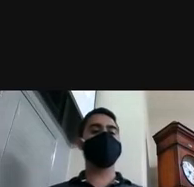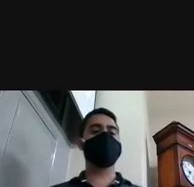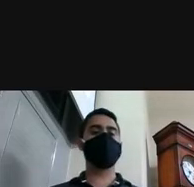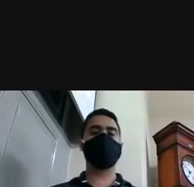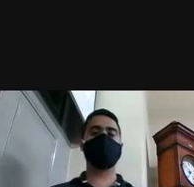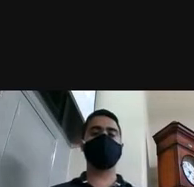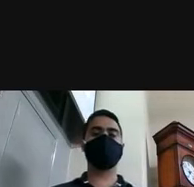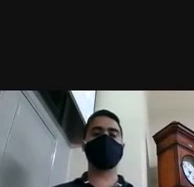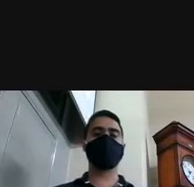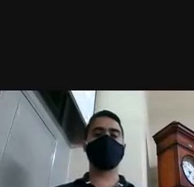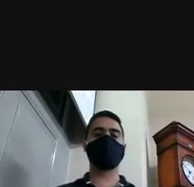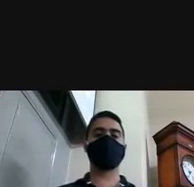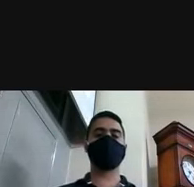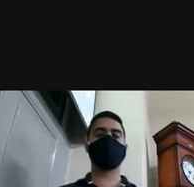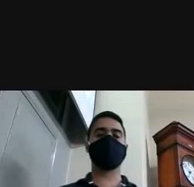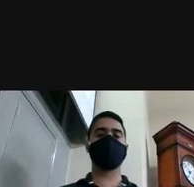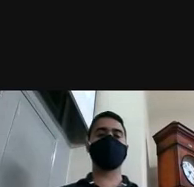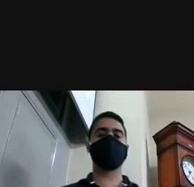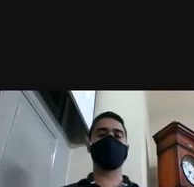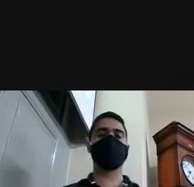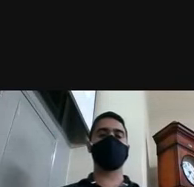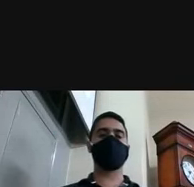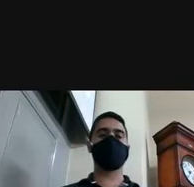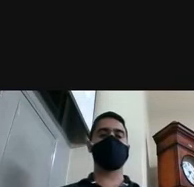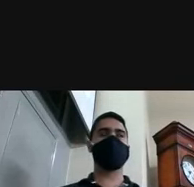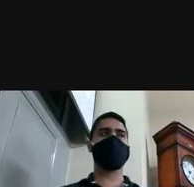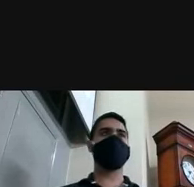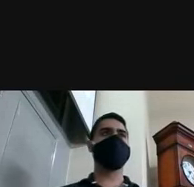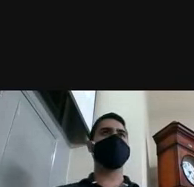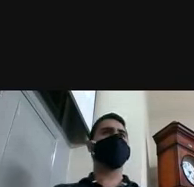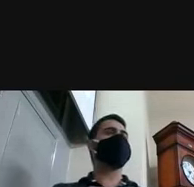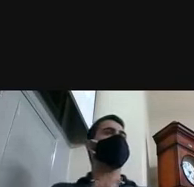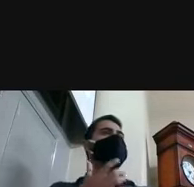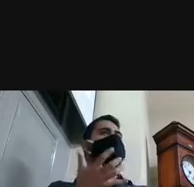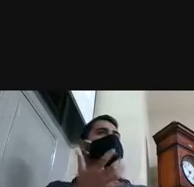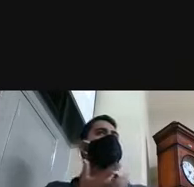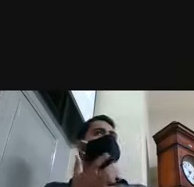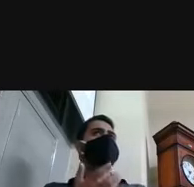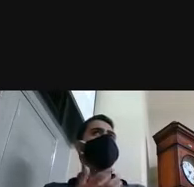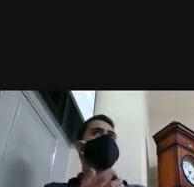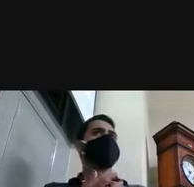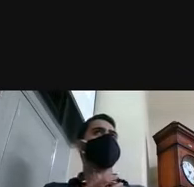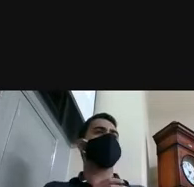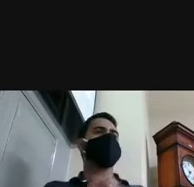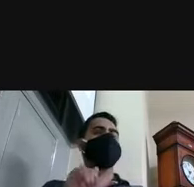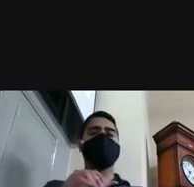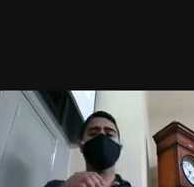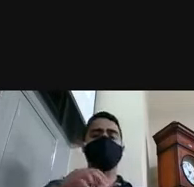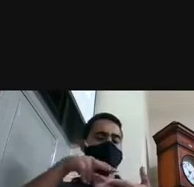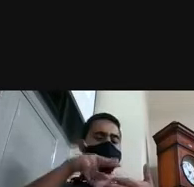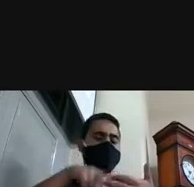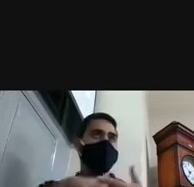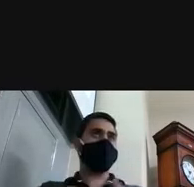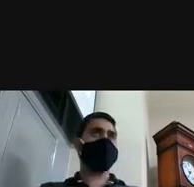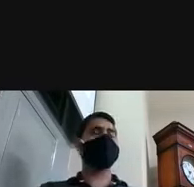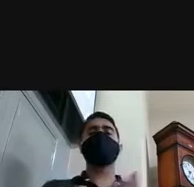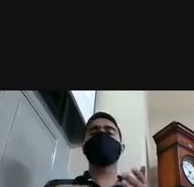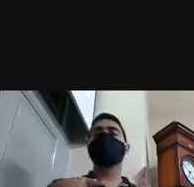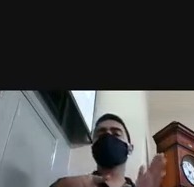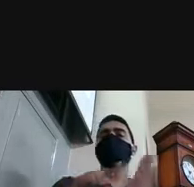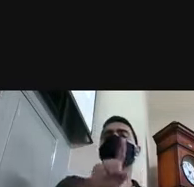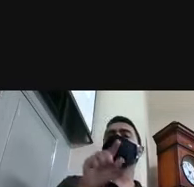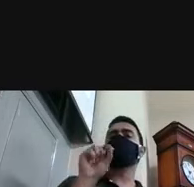cumprindo os trâmites normais e legais, a matéria está para a ordem do dia, para apreciação. A pergunta